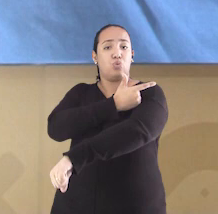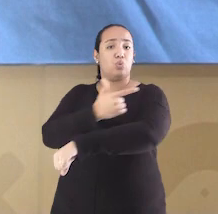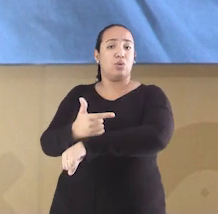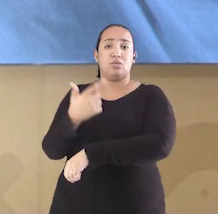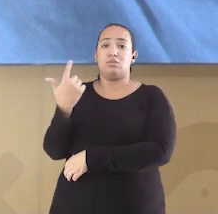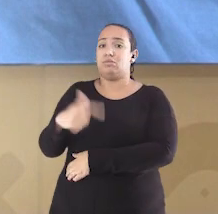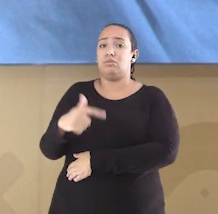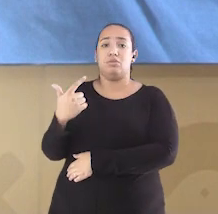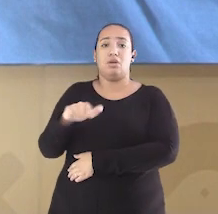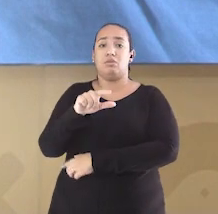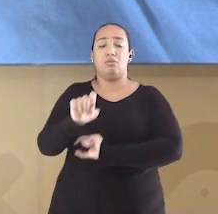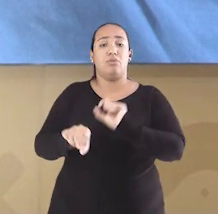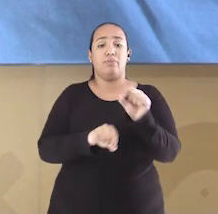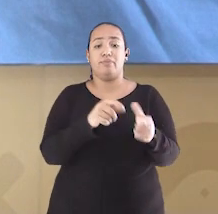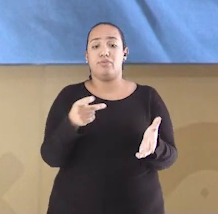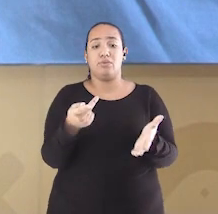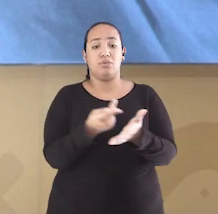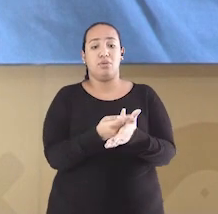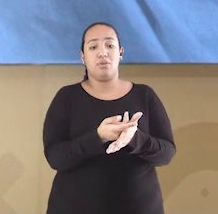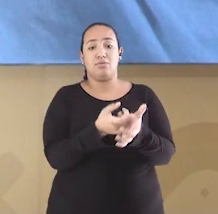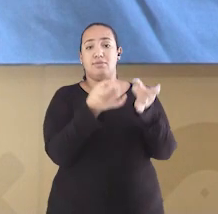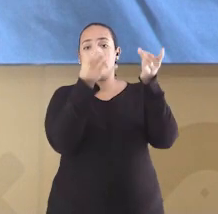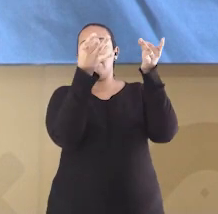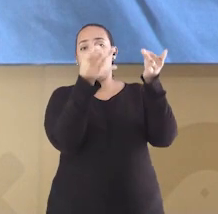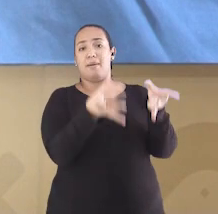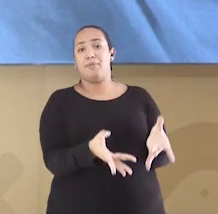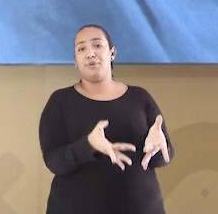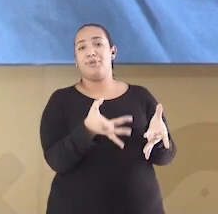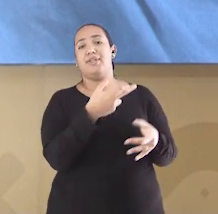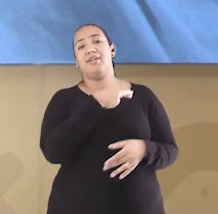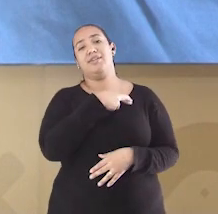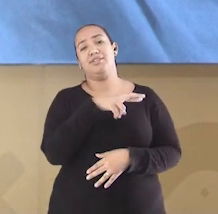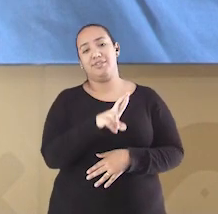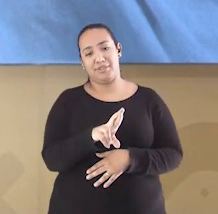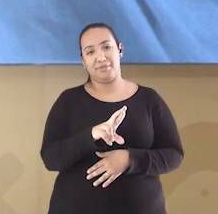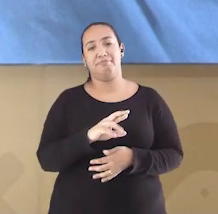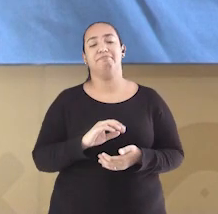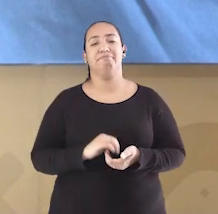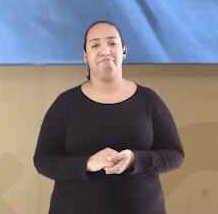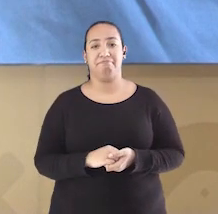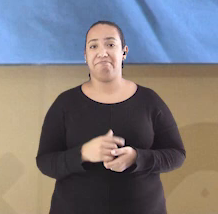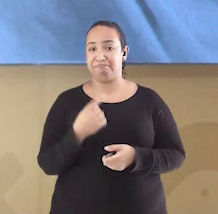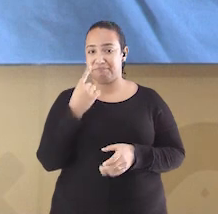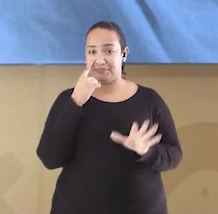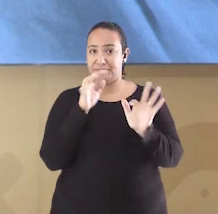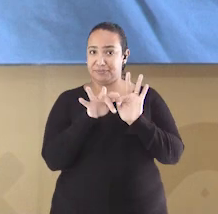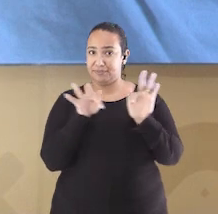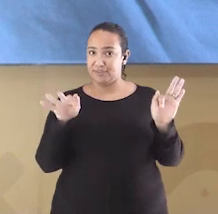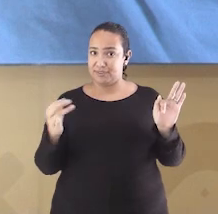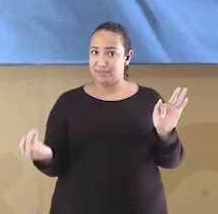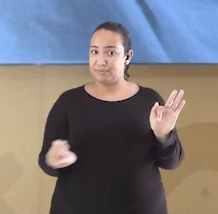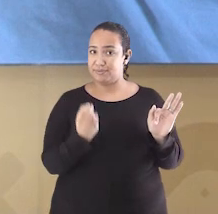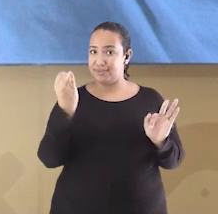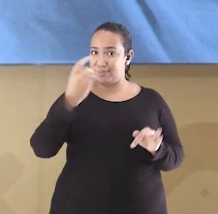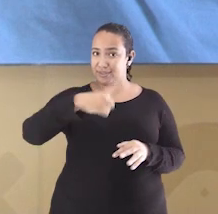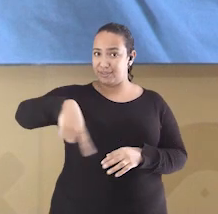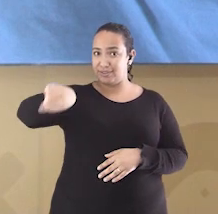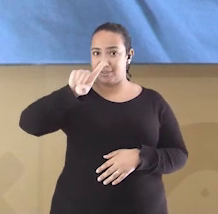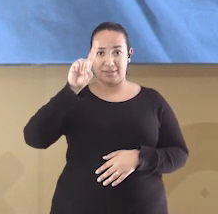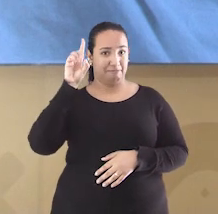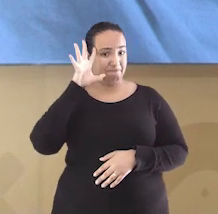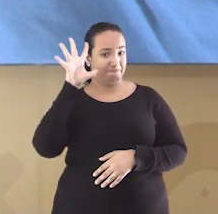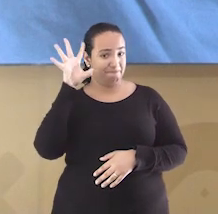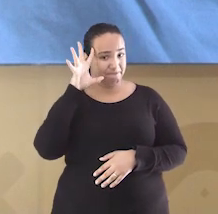abre caminho para o abandono à irreligião. Sem dúvida alguma, uma bela frase para a gente pensar sobre